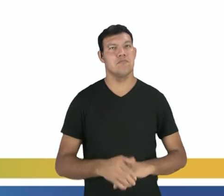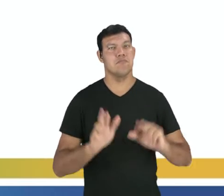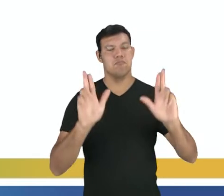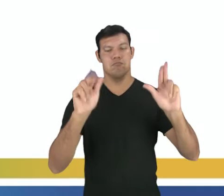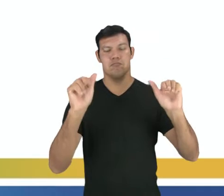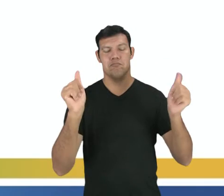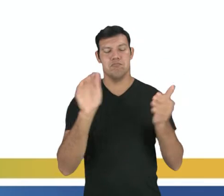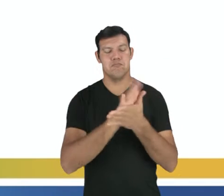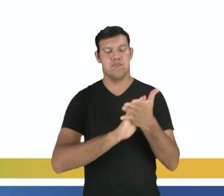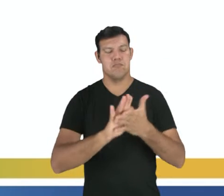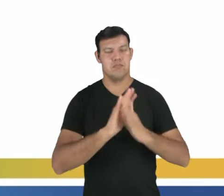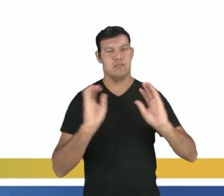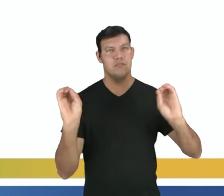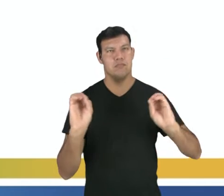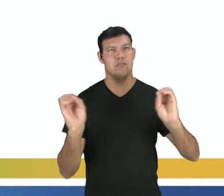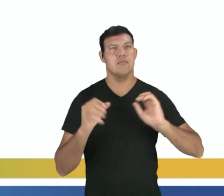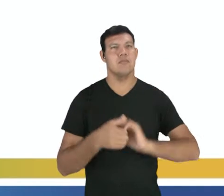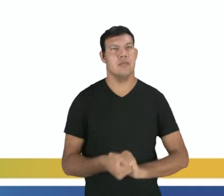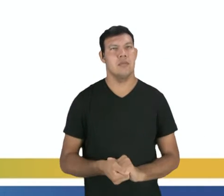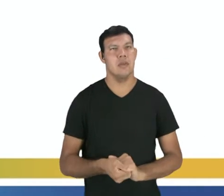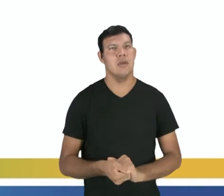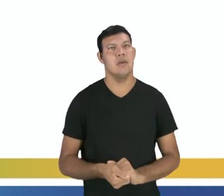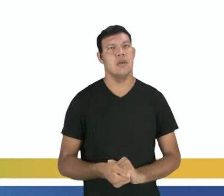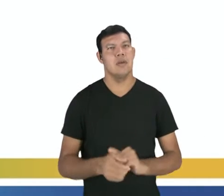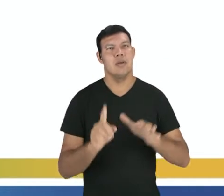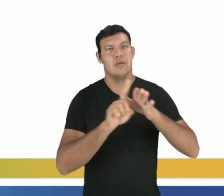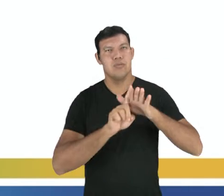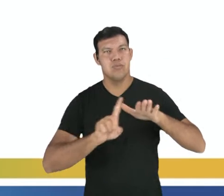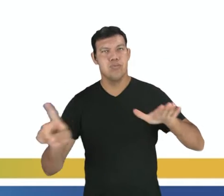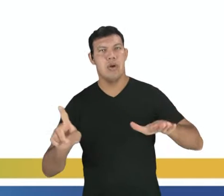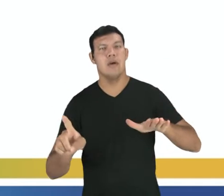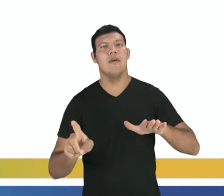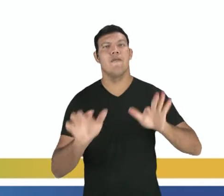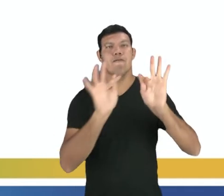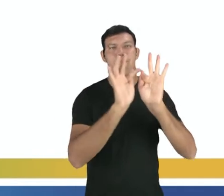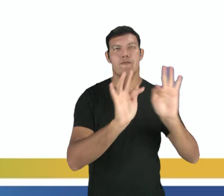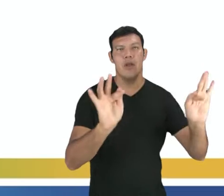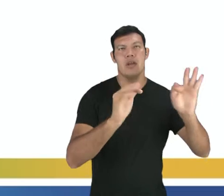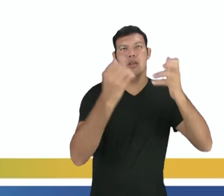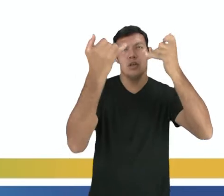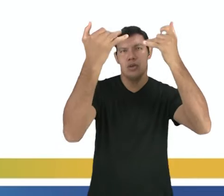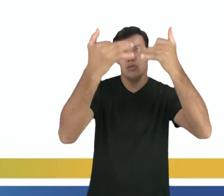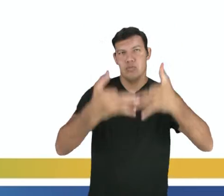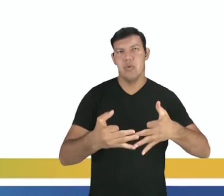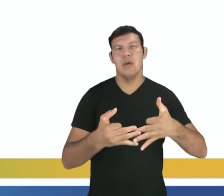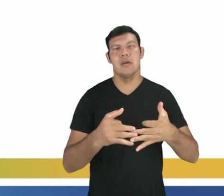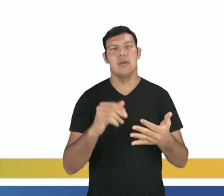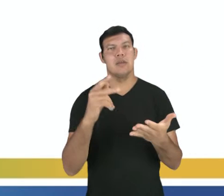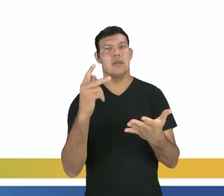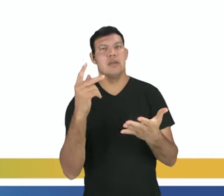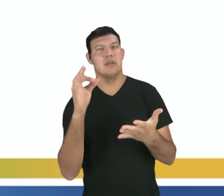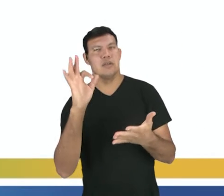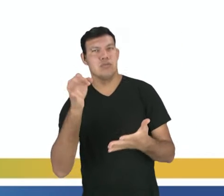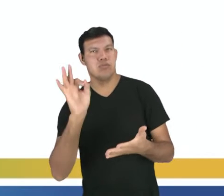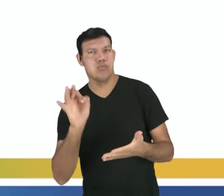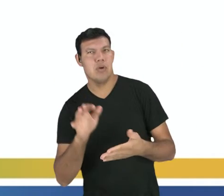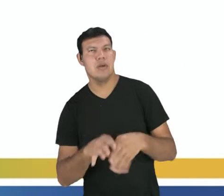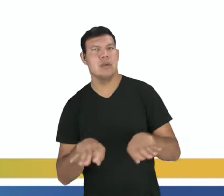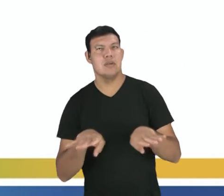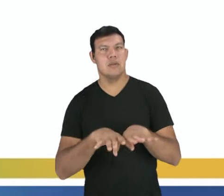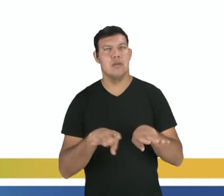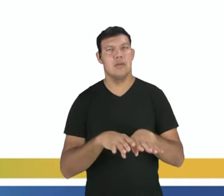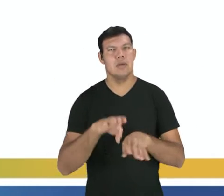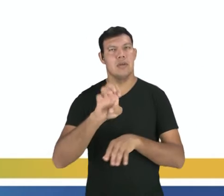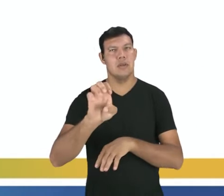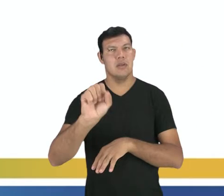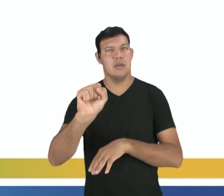explicativas, corretivas, excusativas, comunicativas, conclusivas, tá? Como, por exemplo,